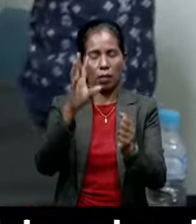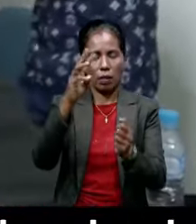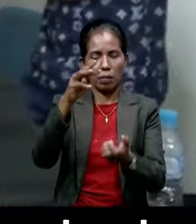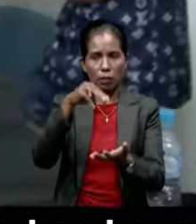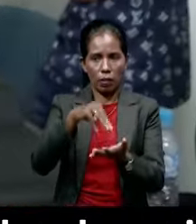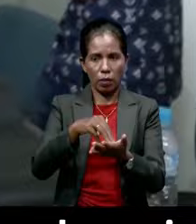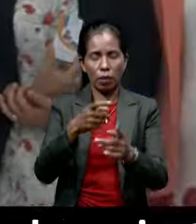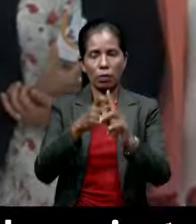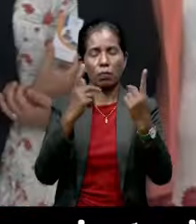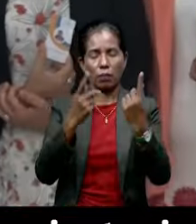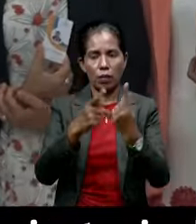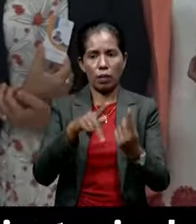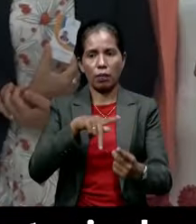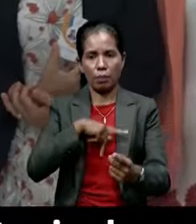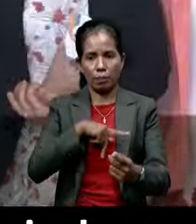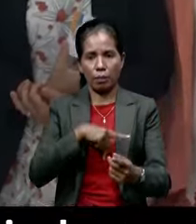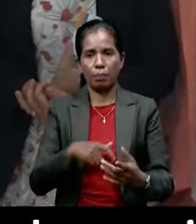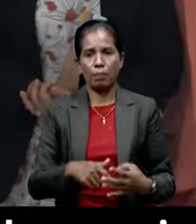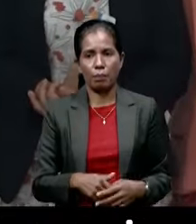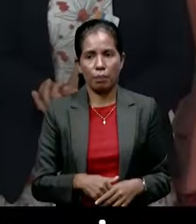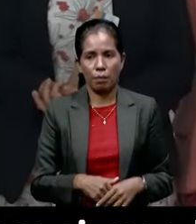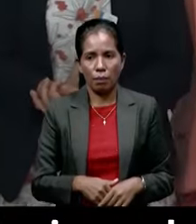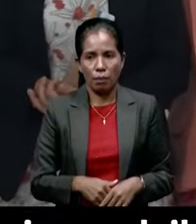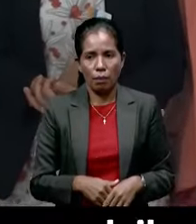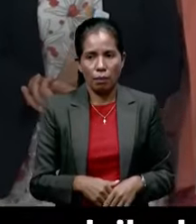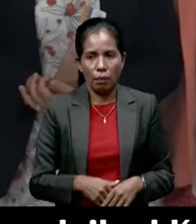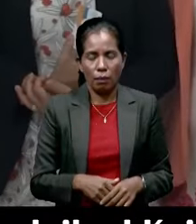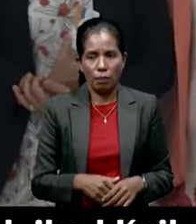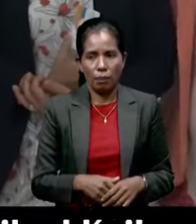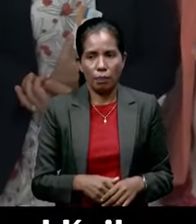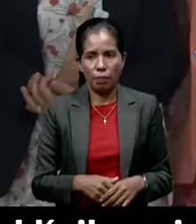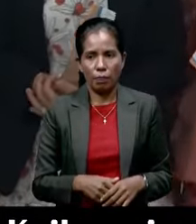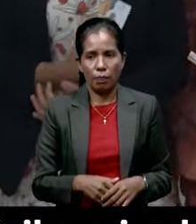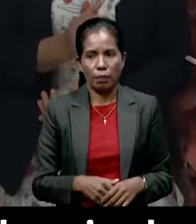setor privado. Emerenciana Martins Lamberto da Silva, GMN.